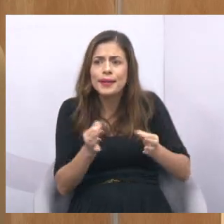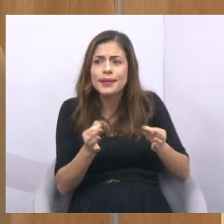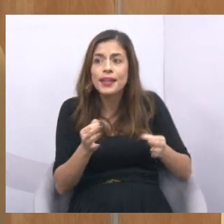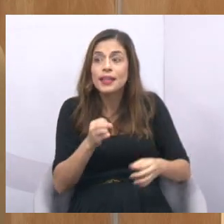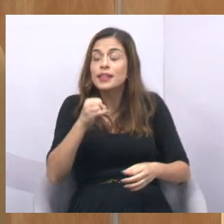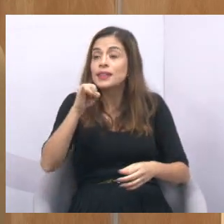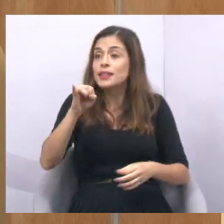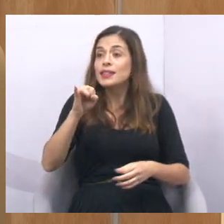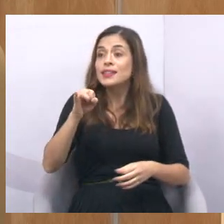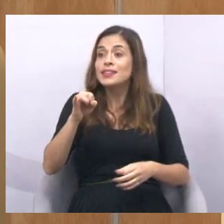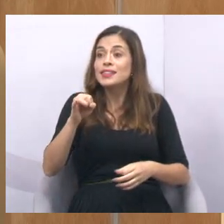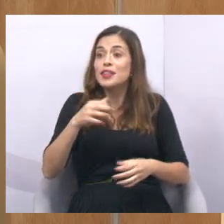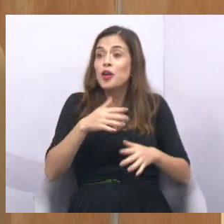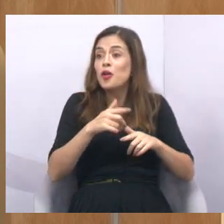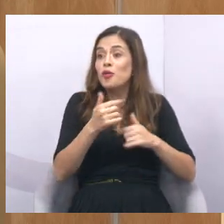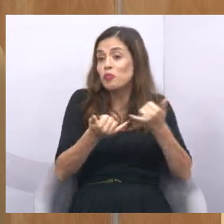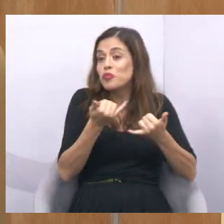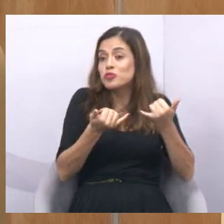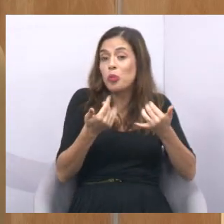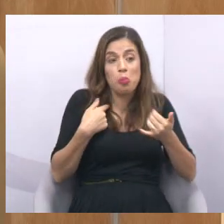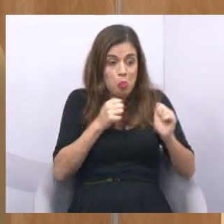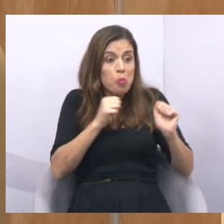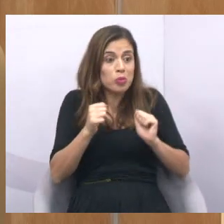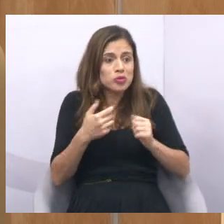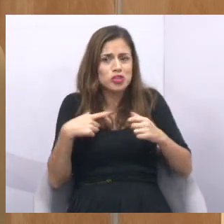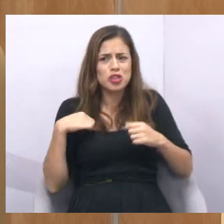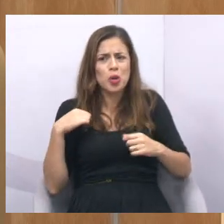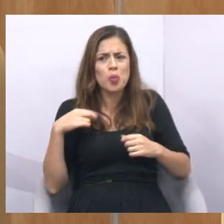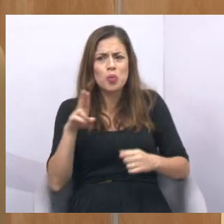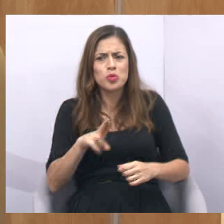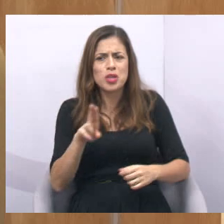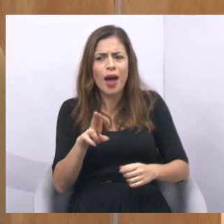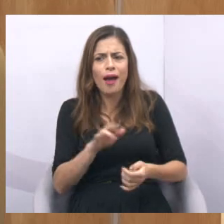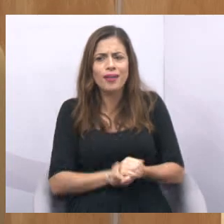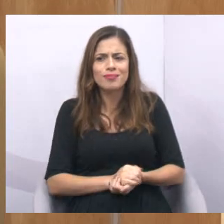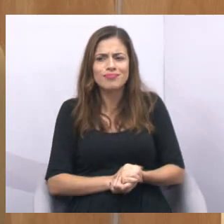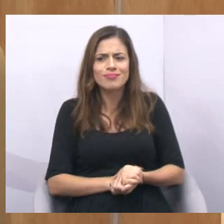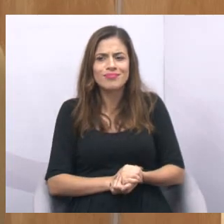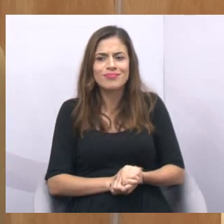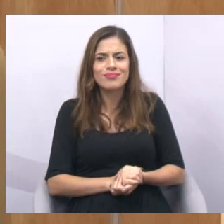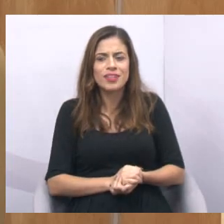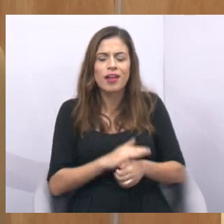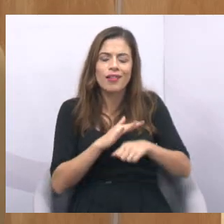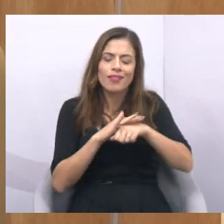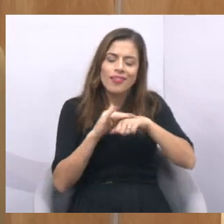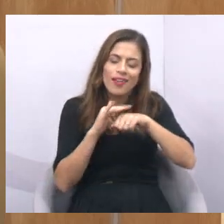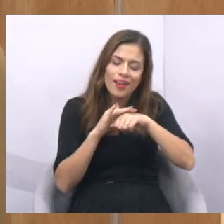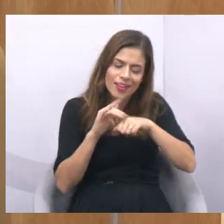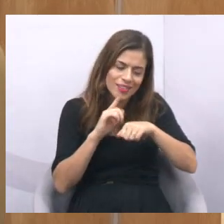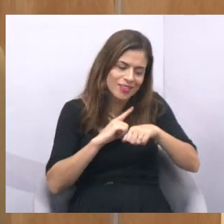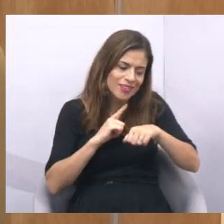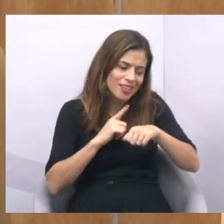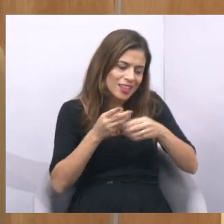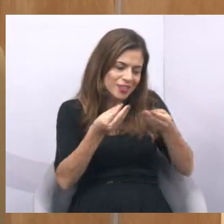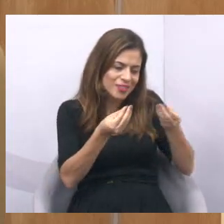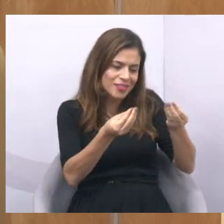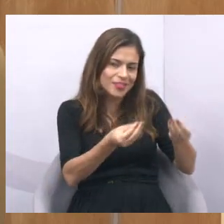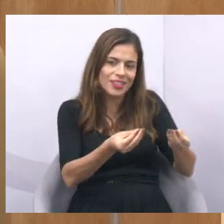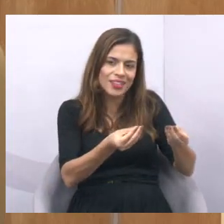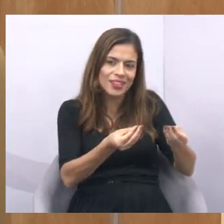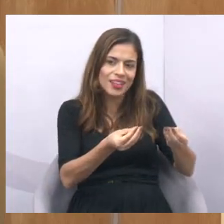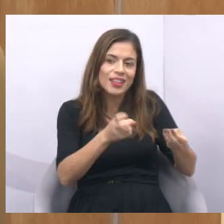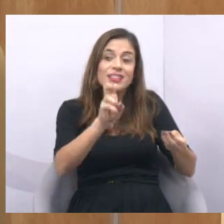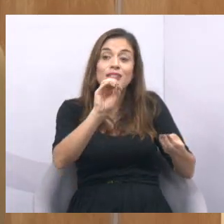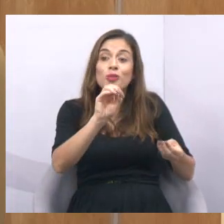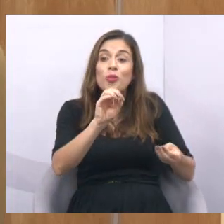jogo do Brasil, dava para colocar, entrar e jogar. Porque eu falei assim, o carinho que eles tiveram com alguma coisa de